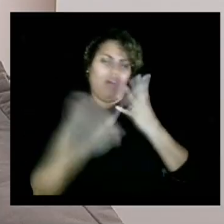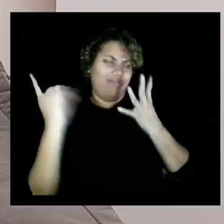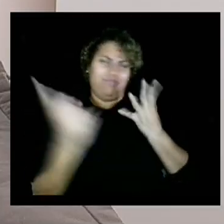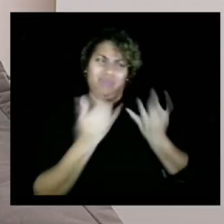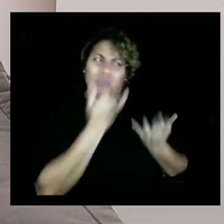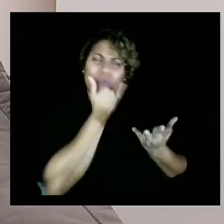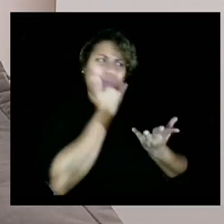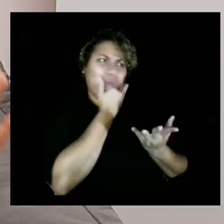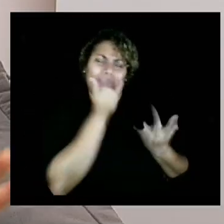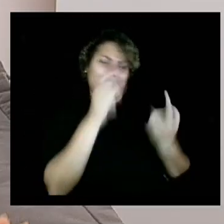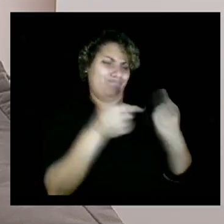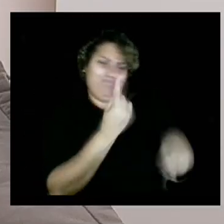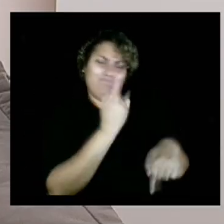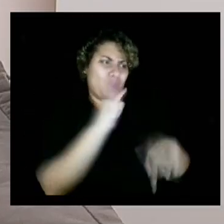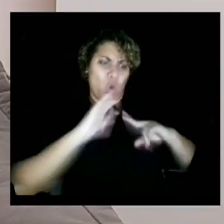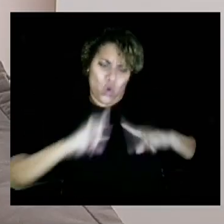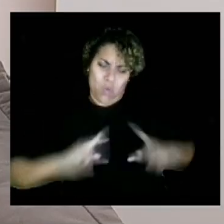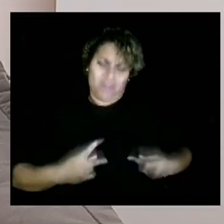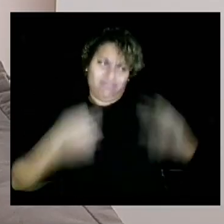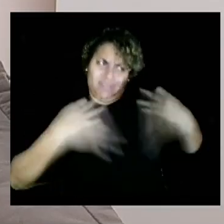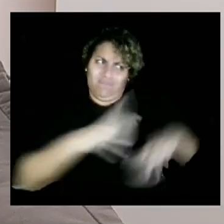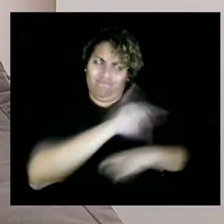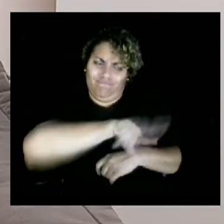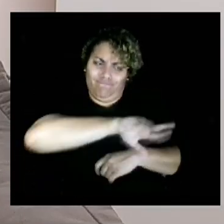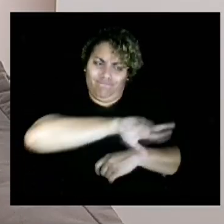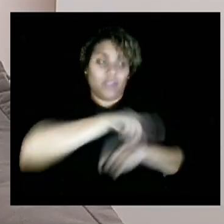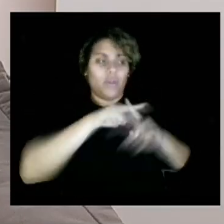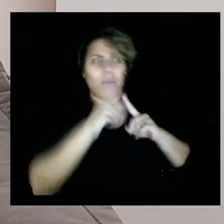Então, normalmente é uma média de 5, que